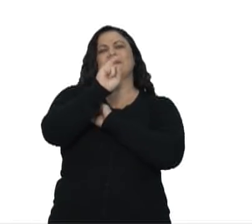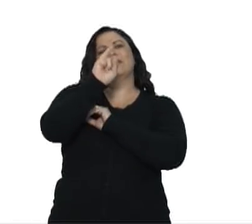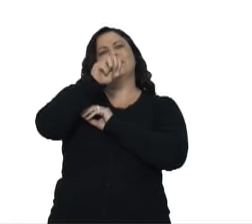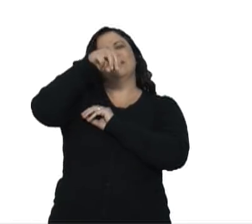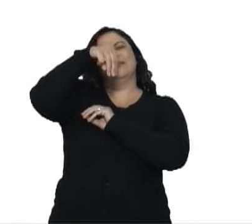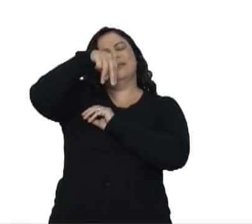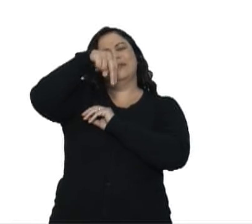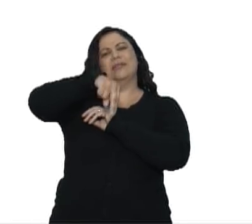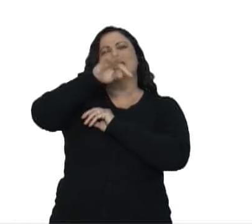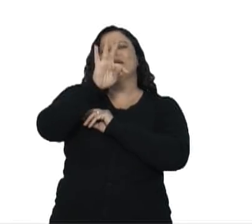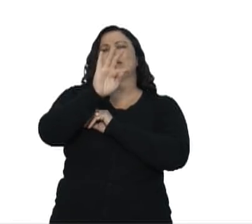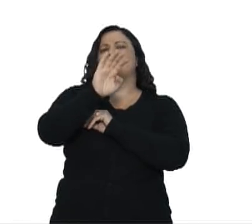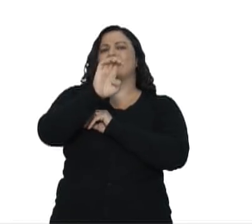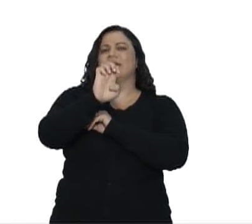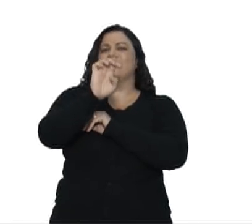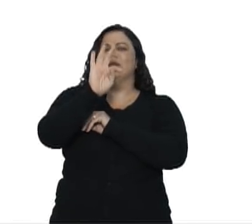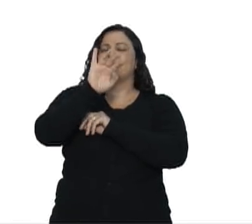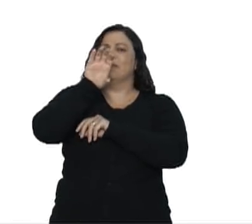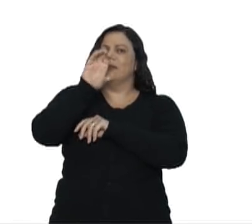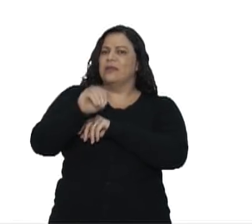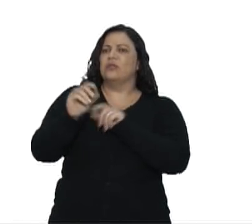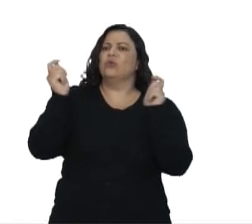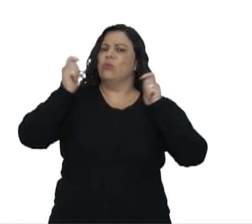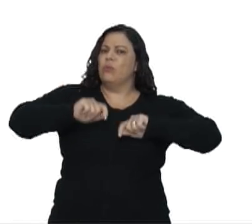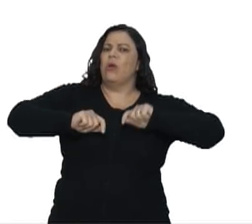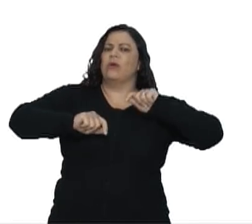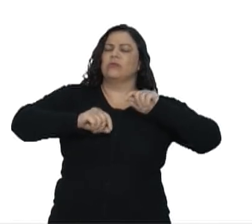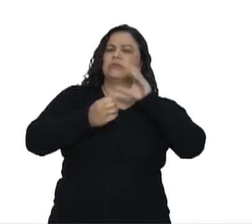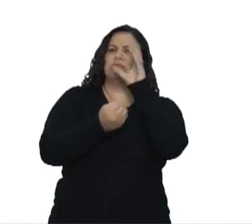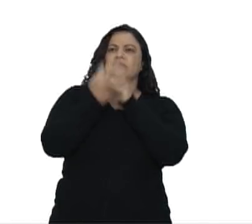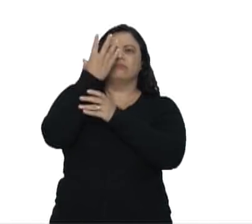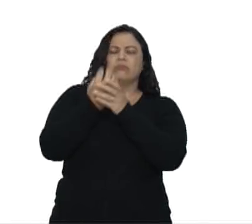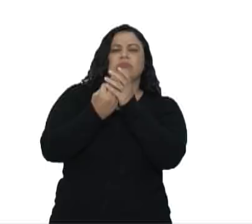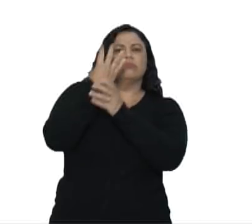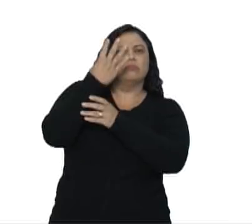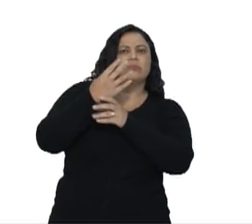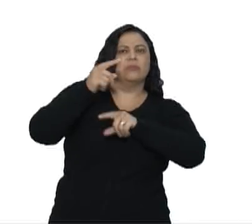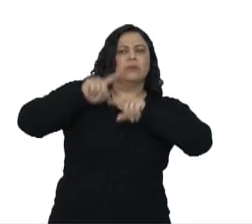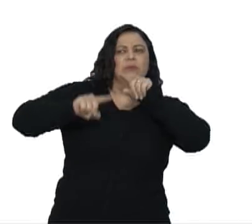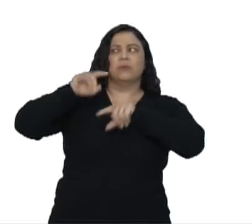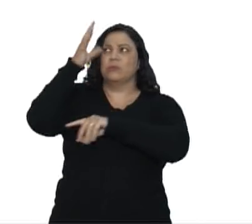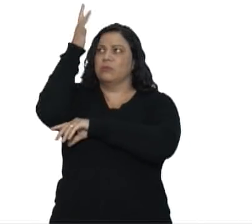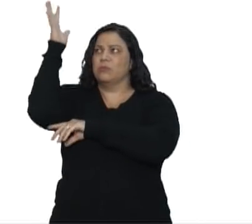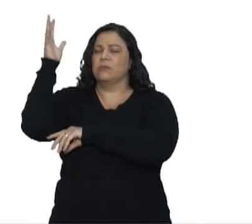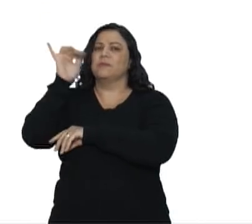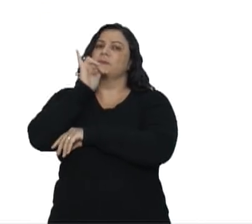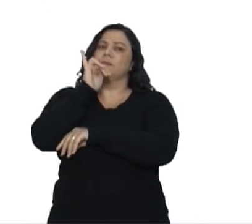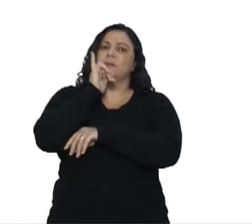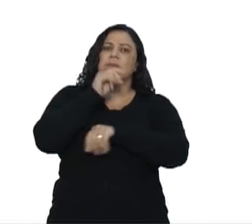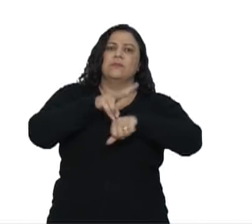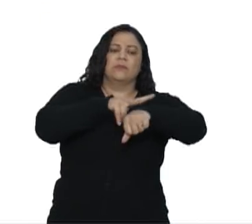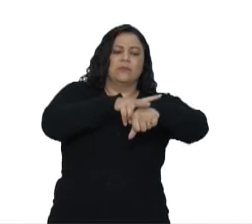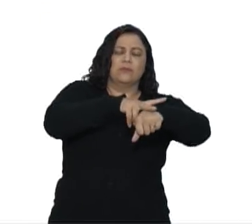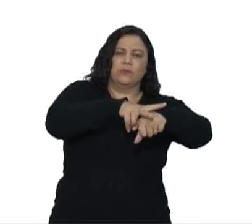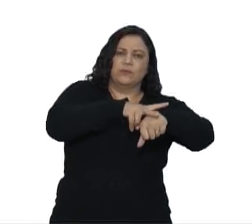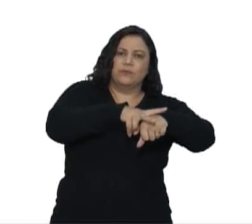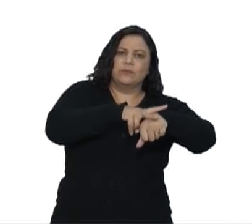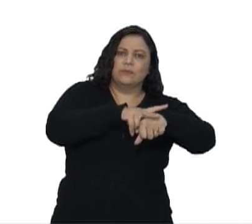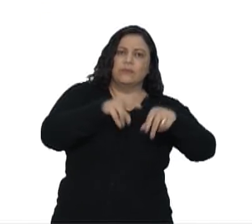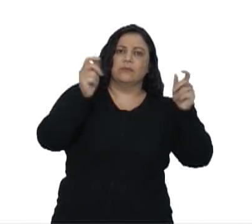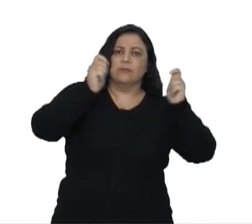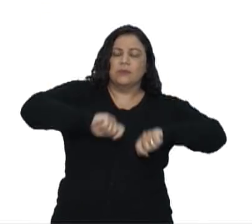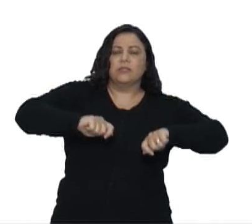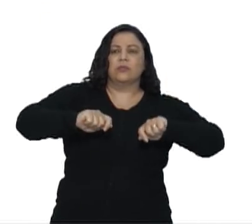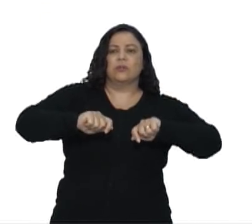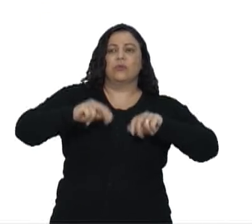partir de materiais naturais, como eu disse no caso do vidro. Eu vou produzir o vidro que é sintético a partir de